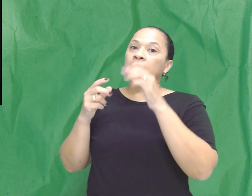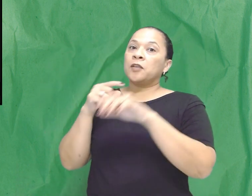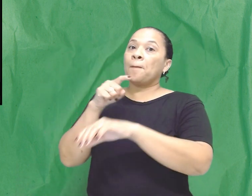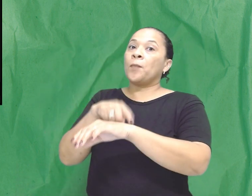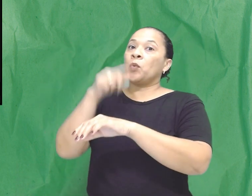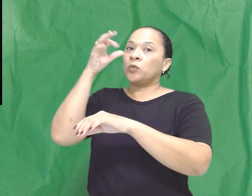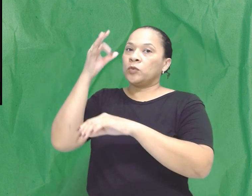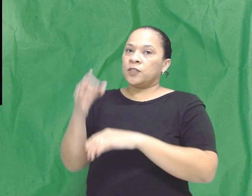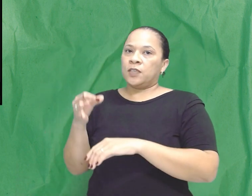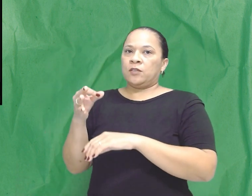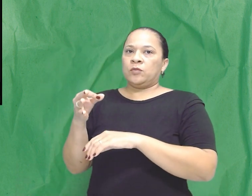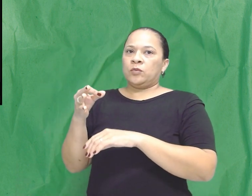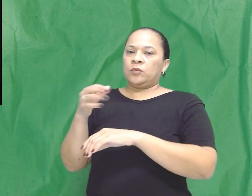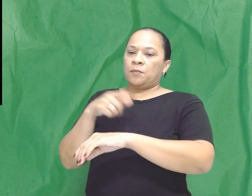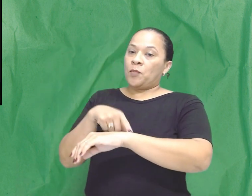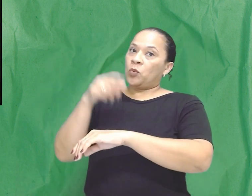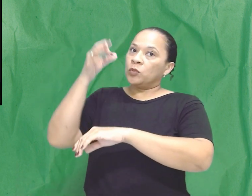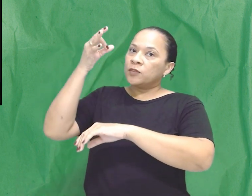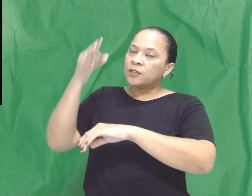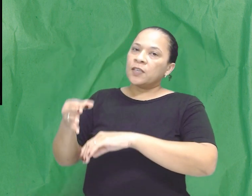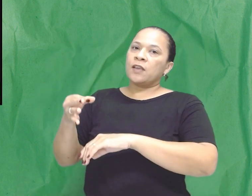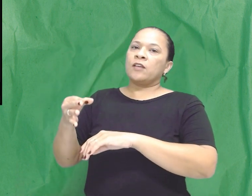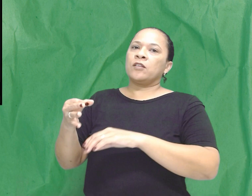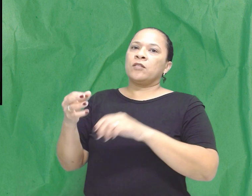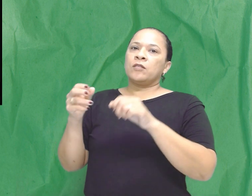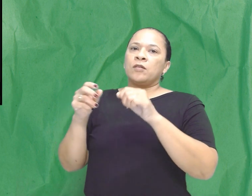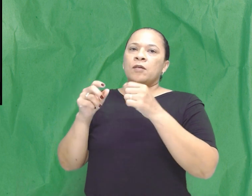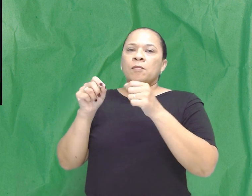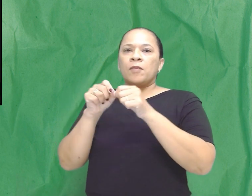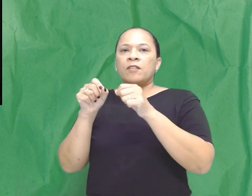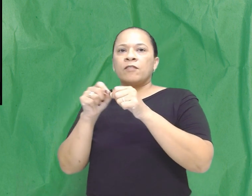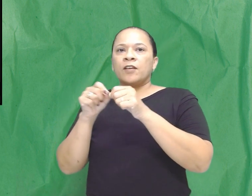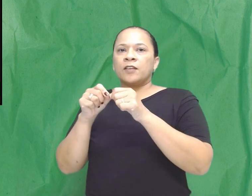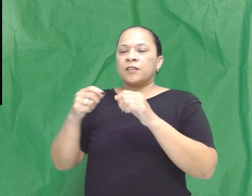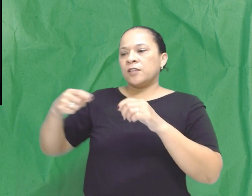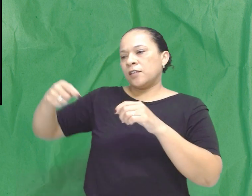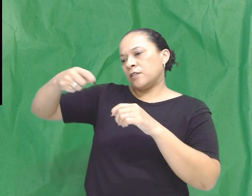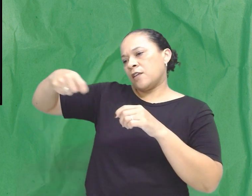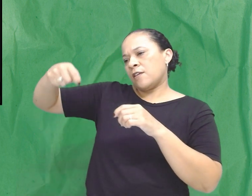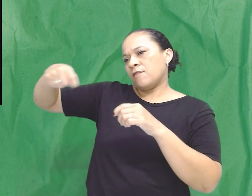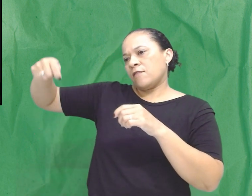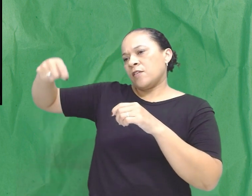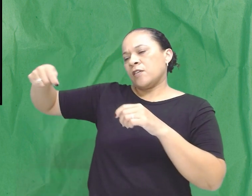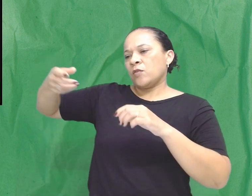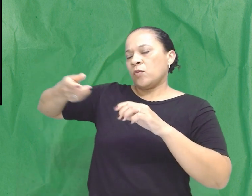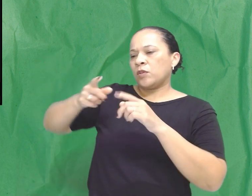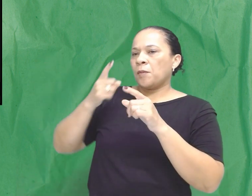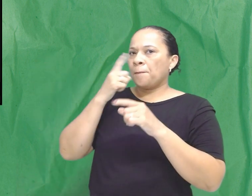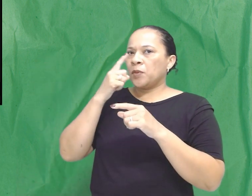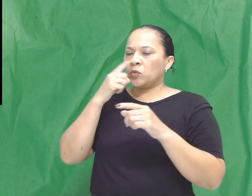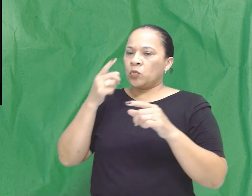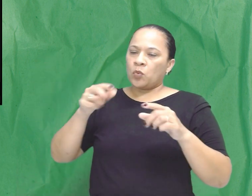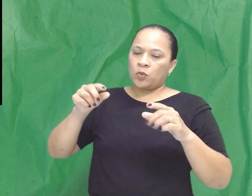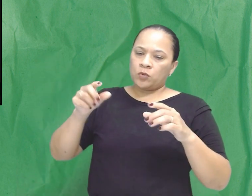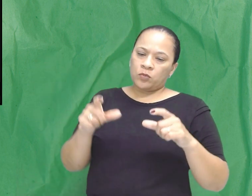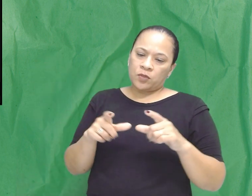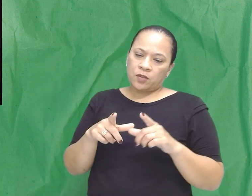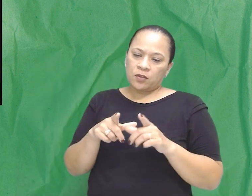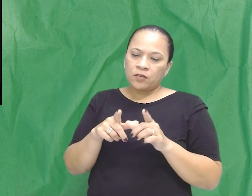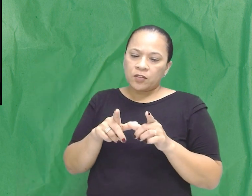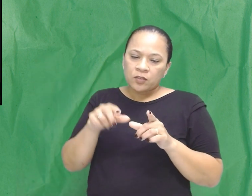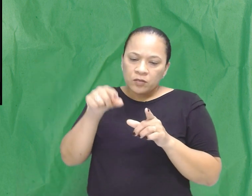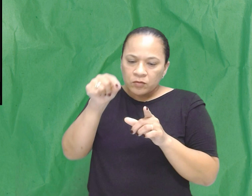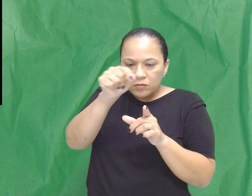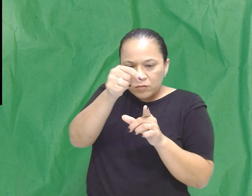utilizado, chamado ponto médio de volume. Esse é o ponto ideal para a gente escrever, para a gente contornar o biscoito, fazer aquela